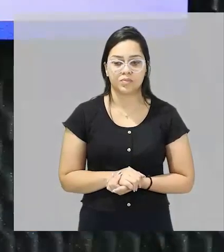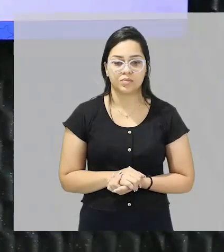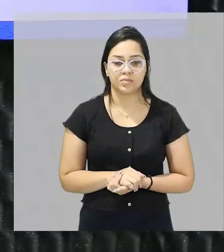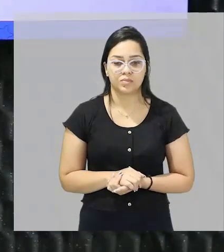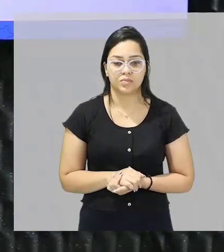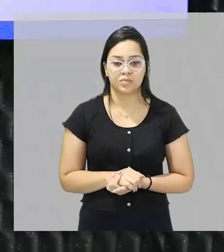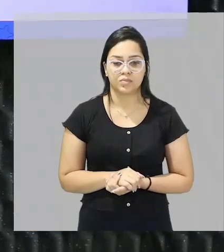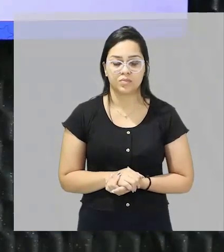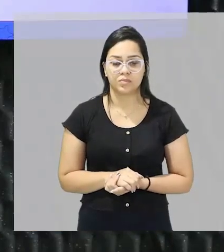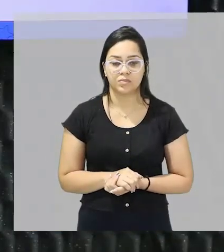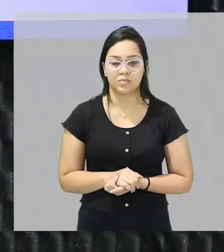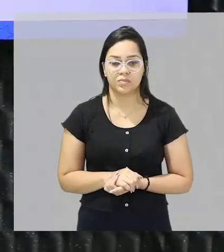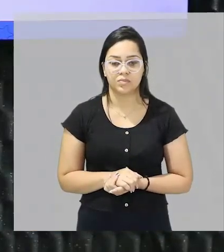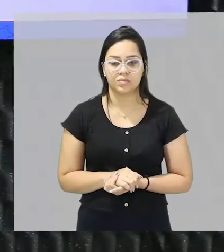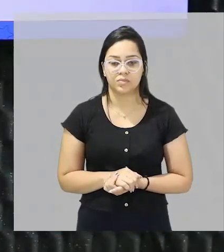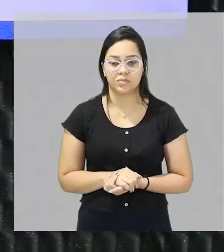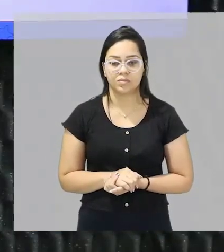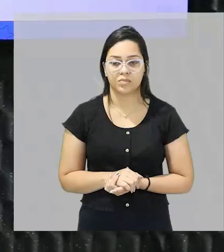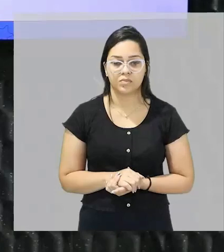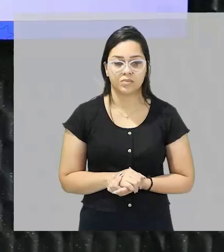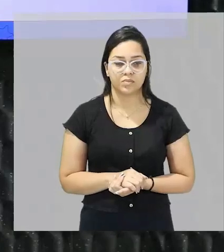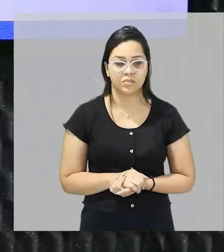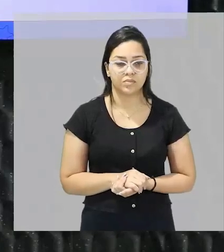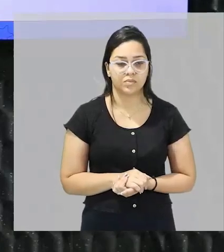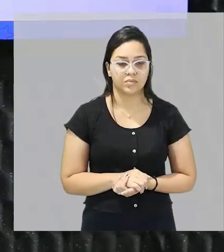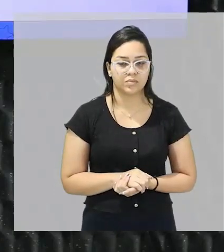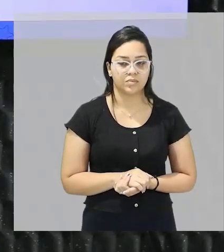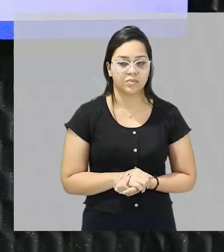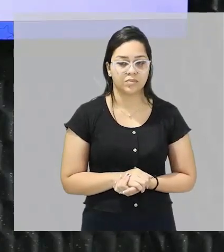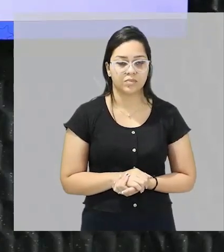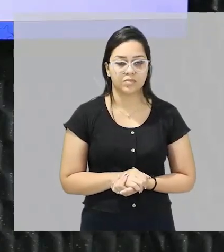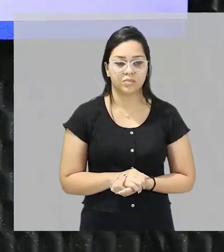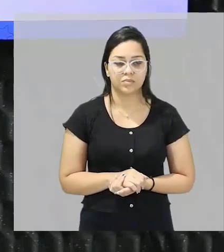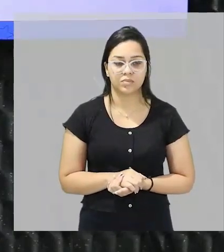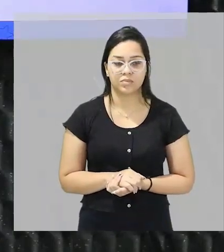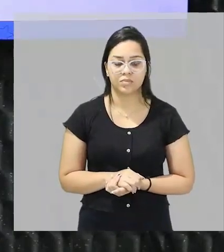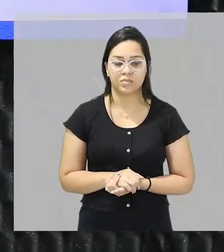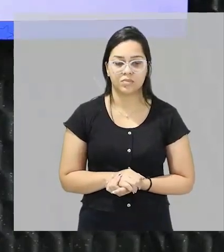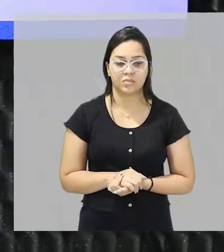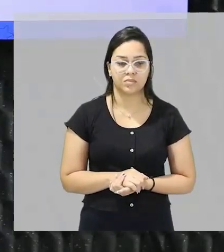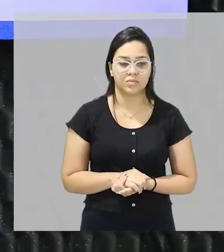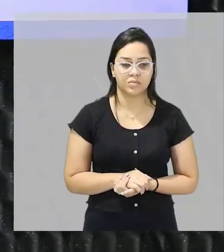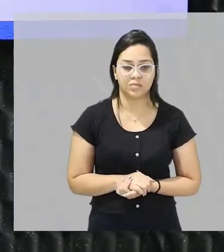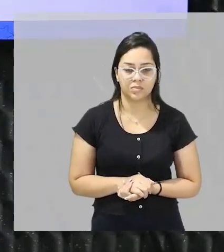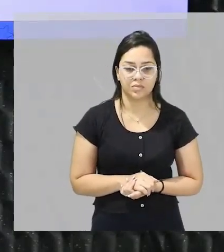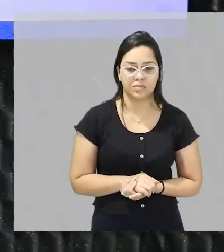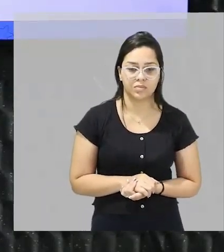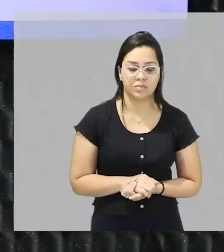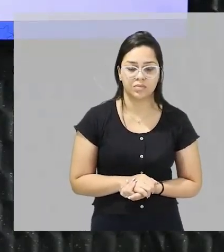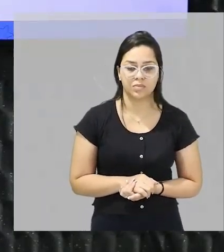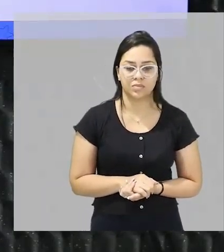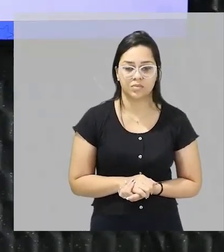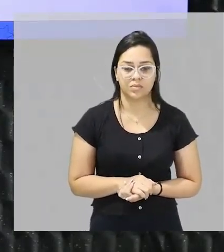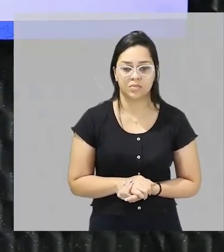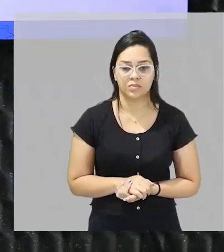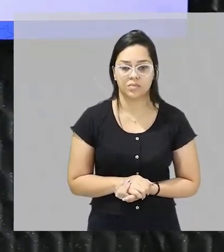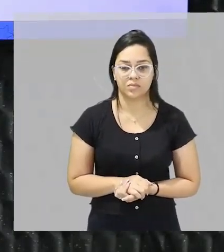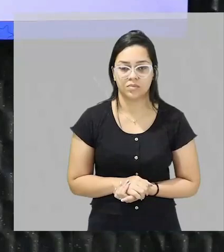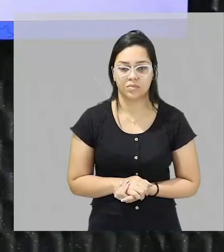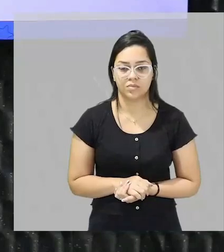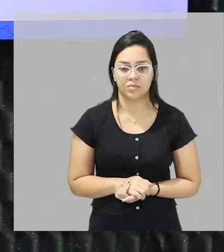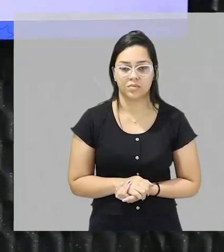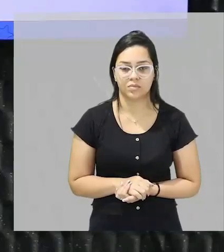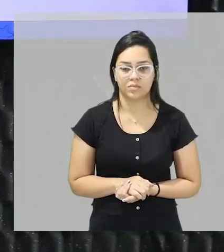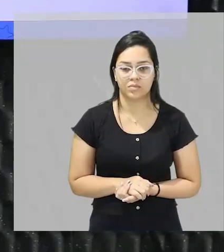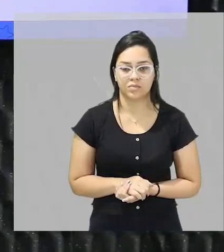válido destacar a ausência de engajamento social como fator que corrobora a invisibilidade intrínseca à falta